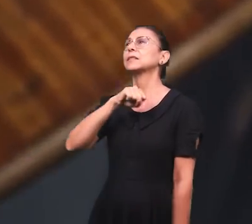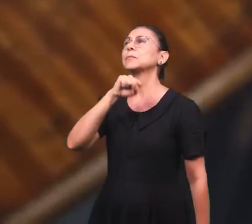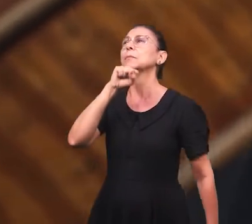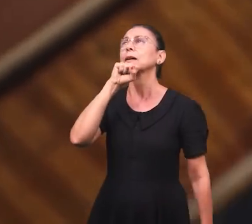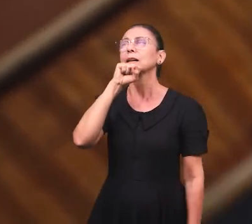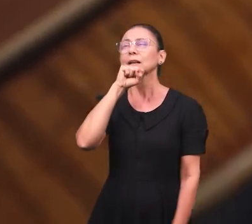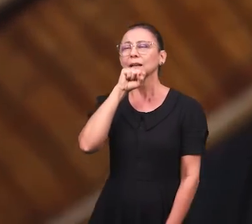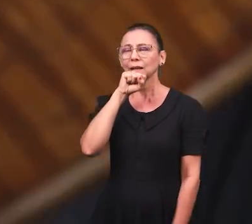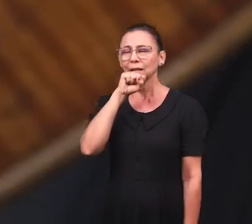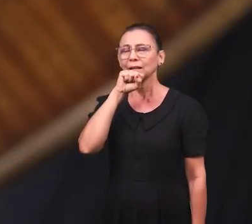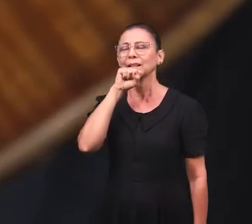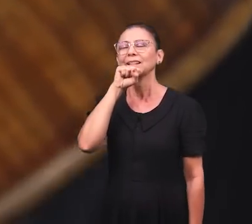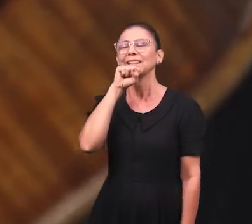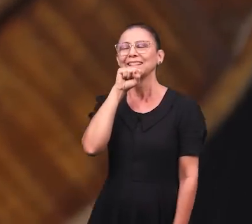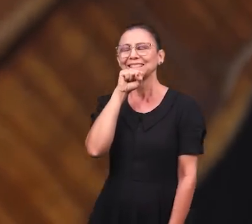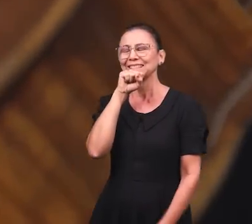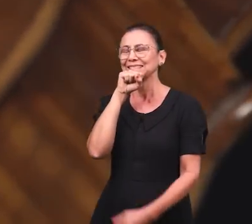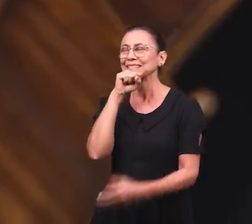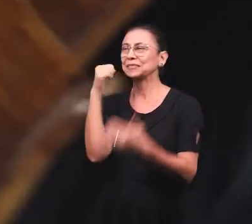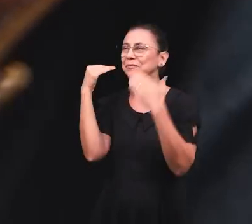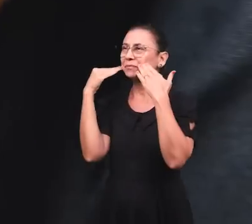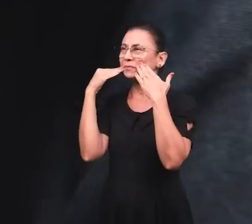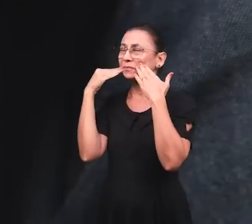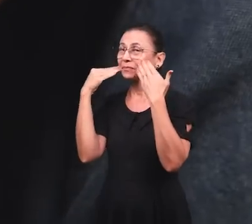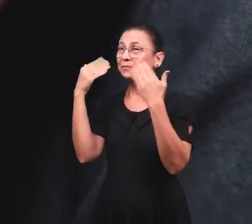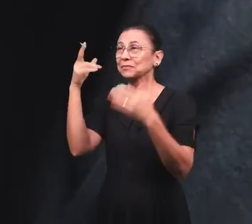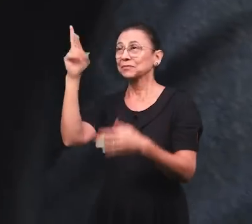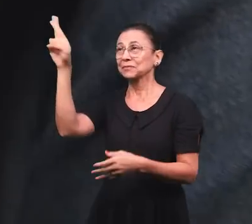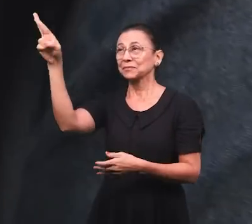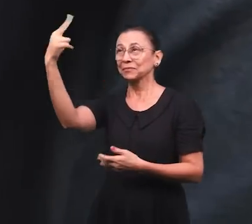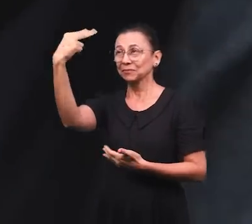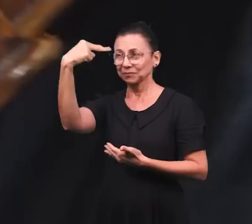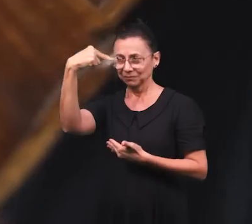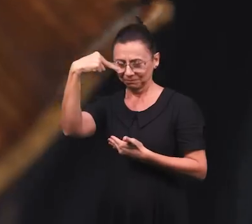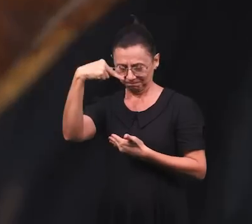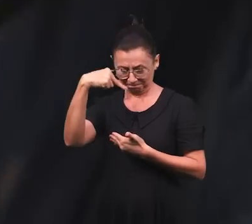Estou aqui, Pai. Só tu me